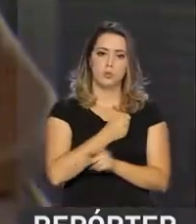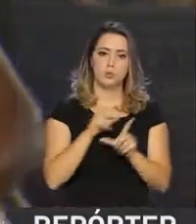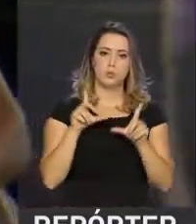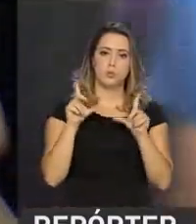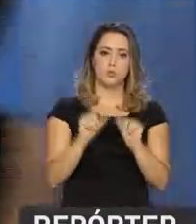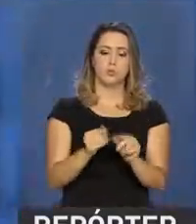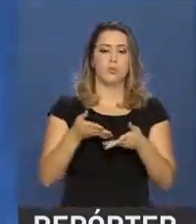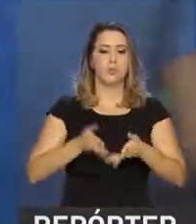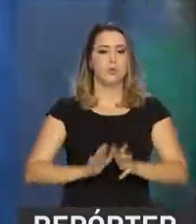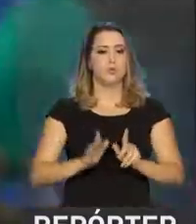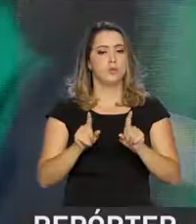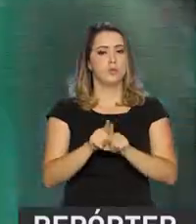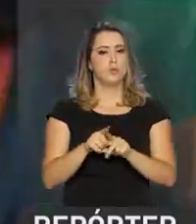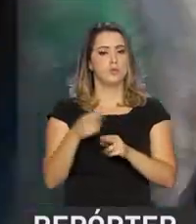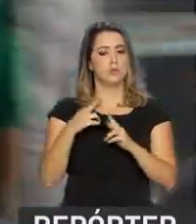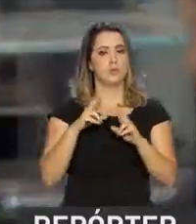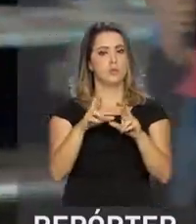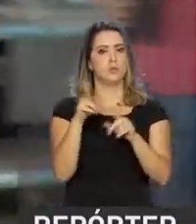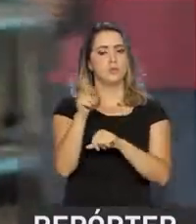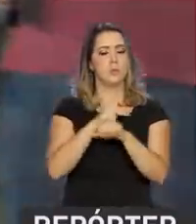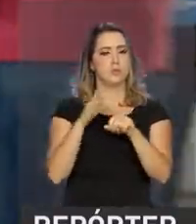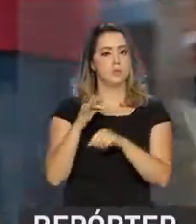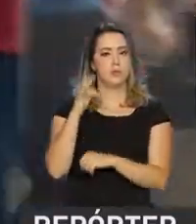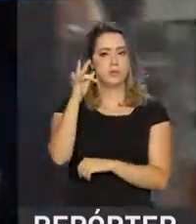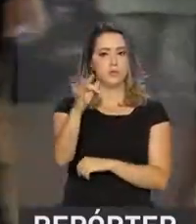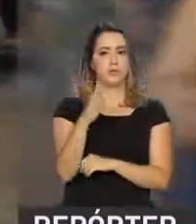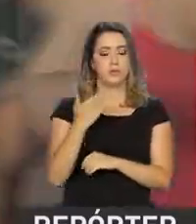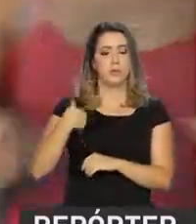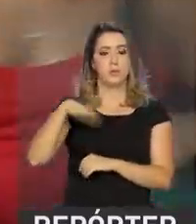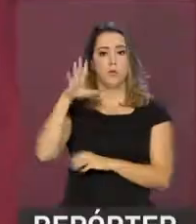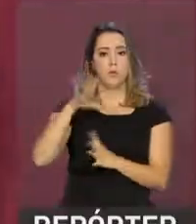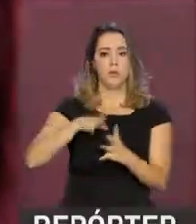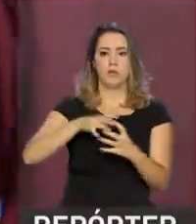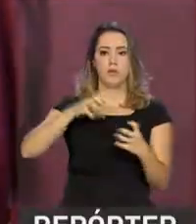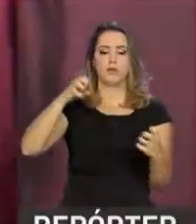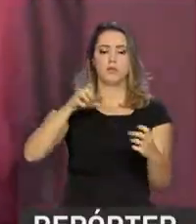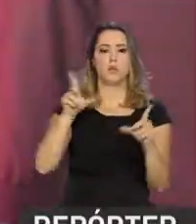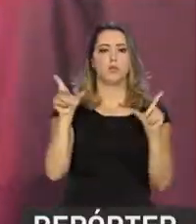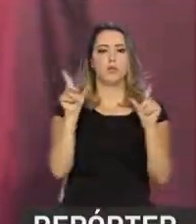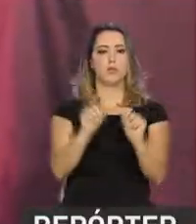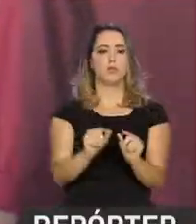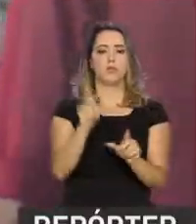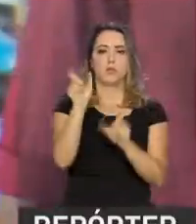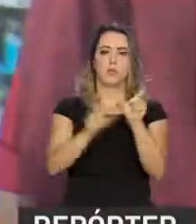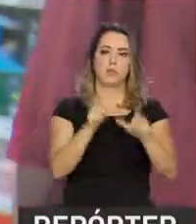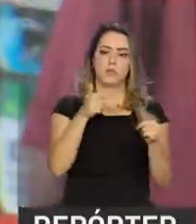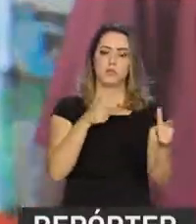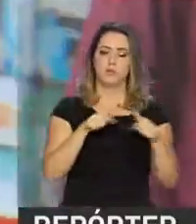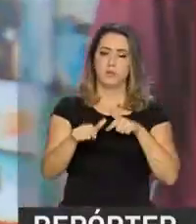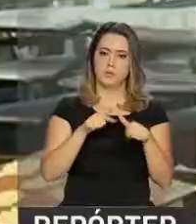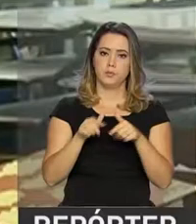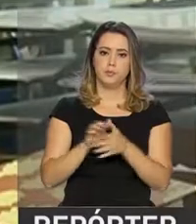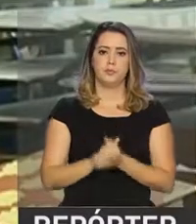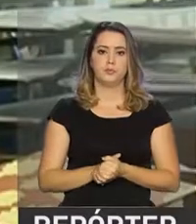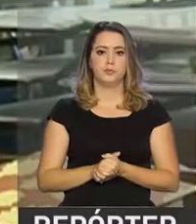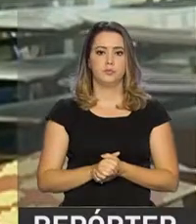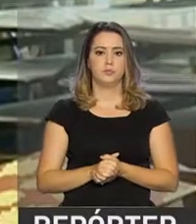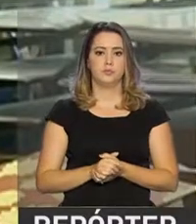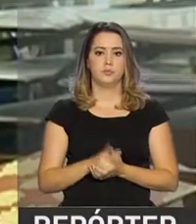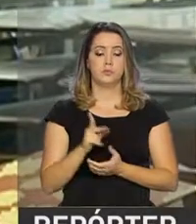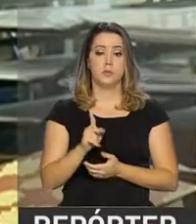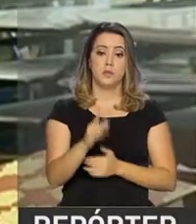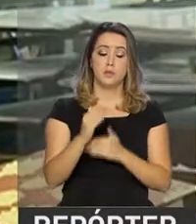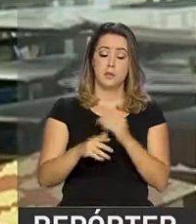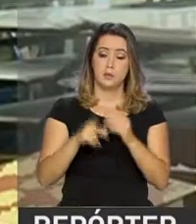nascimentos a visão é de um país no futuro com mais idosos e menos gente no mercado de trabalho cada vez mais